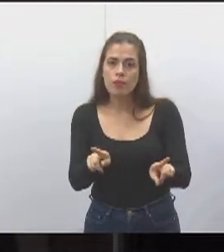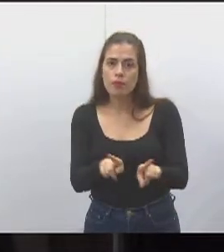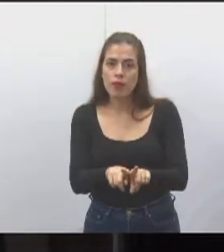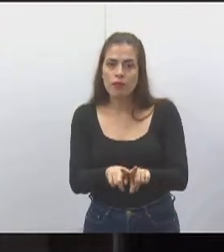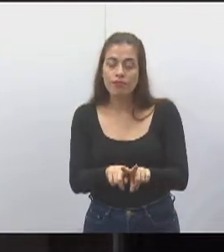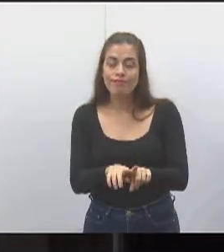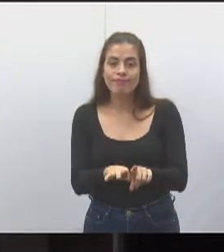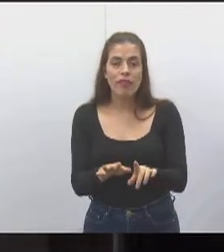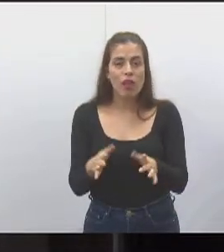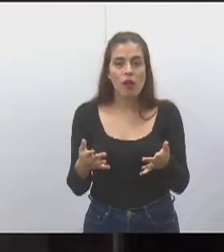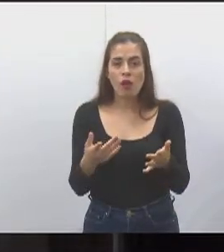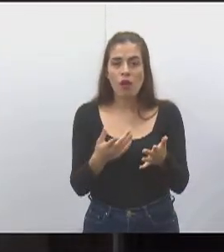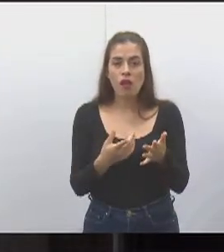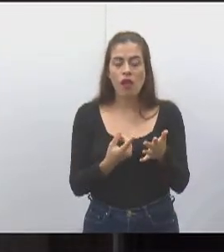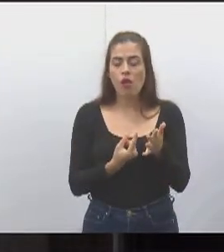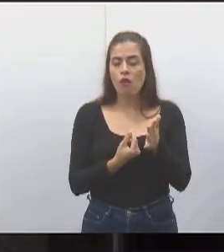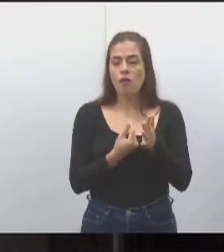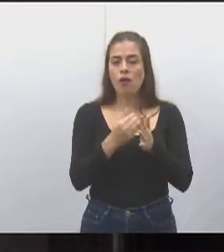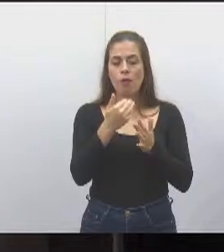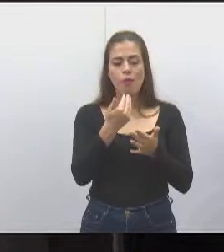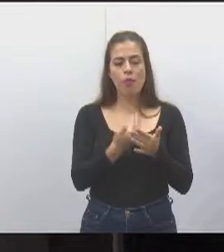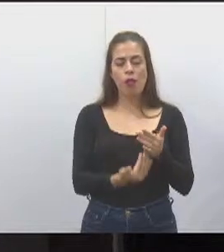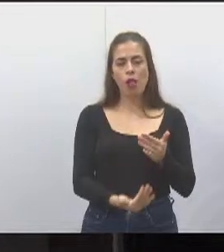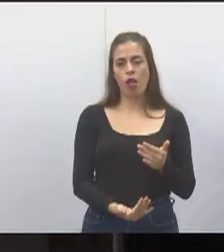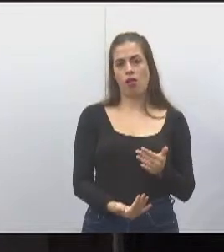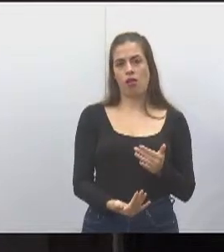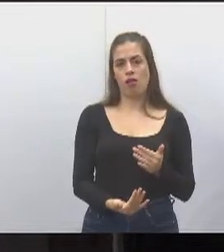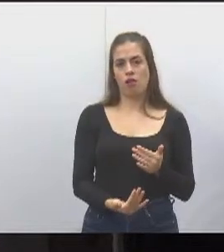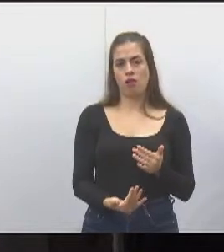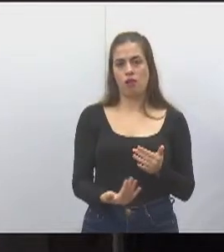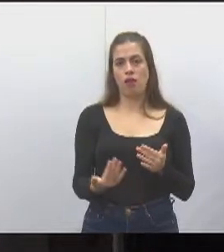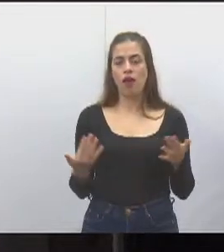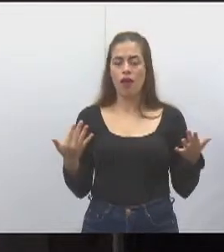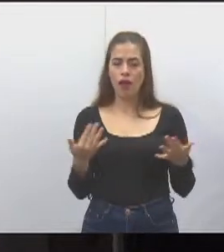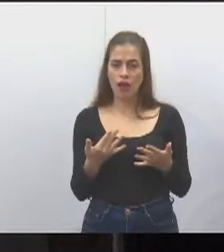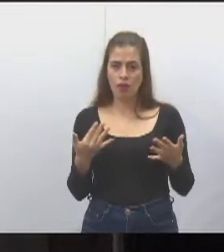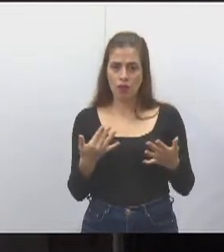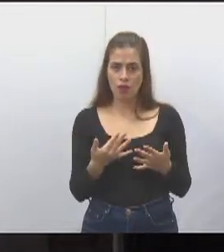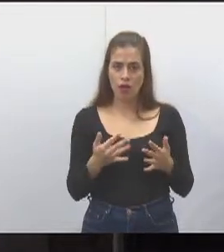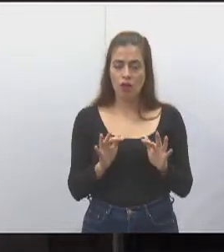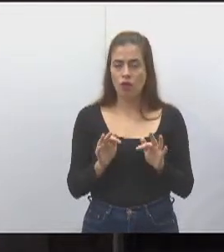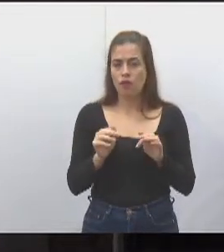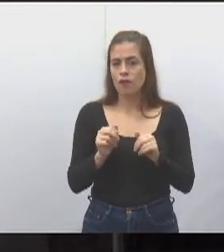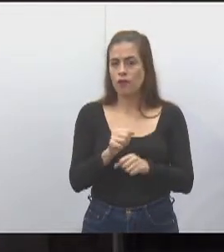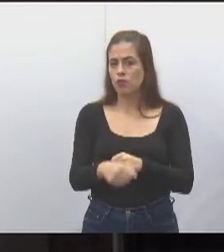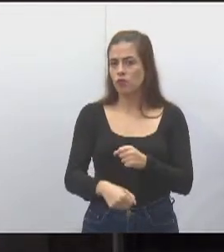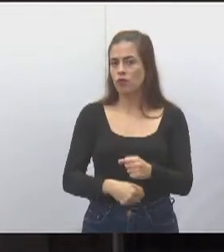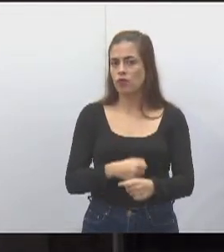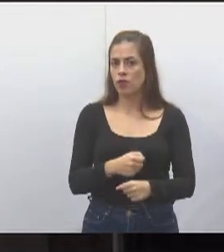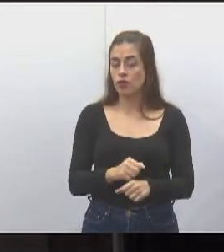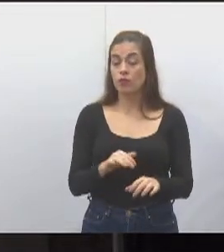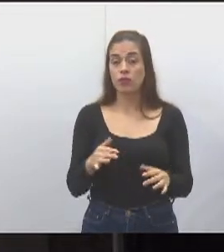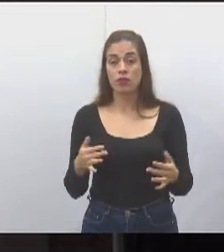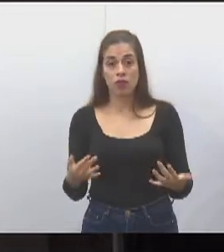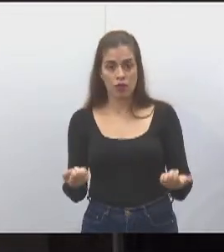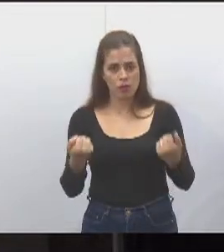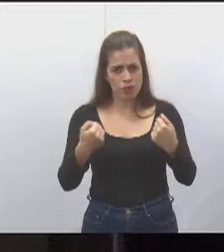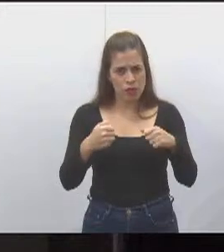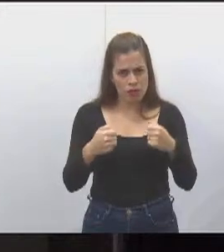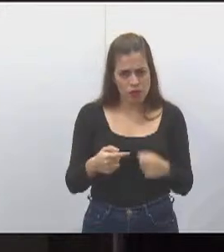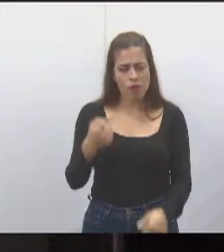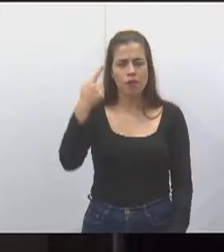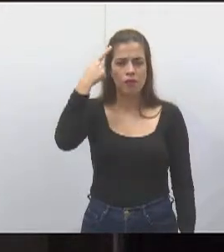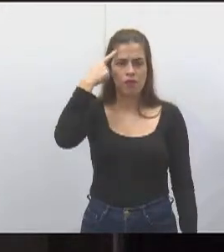os seus rendimentos prejudicados nesse final de ano. Então, isso a gente precisa levar